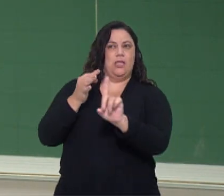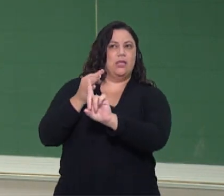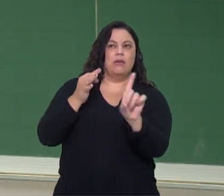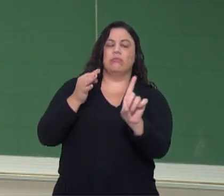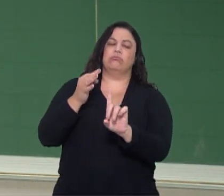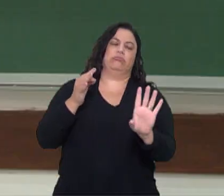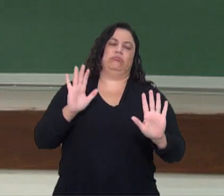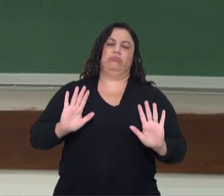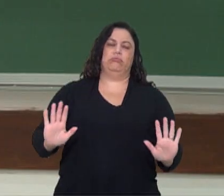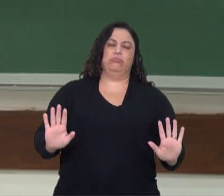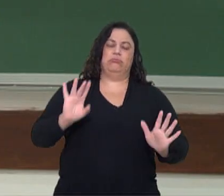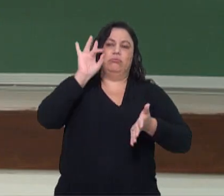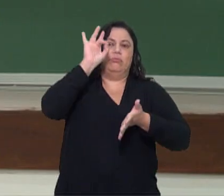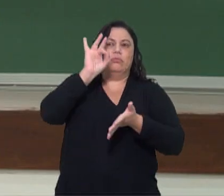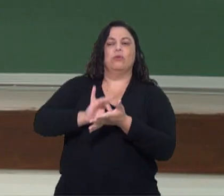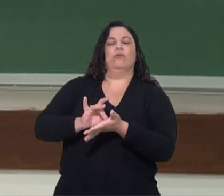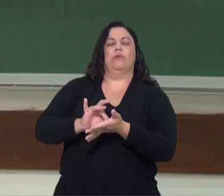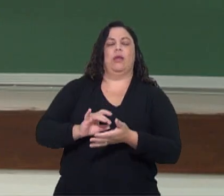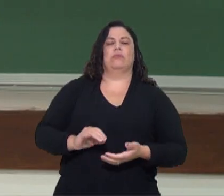terceira pessoa.